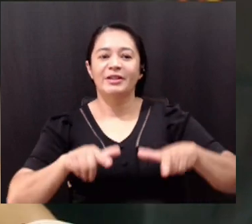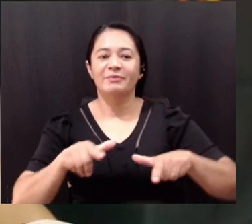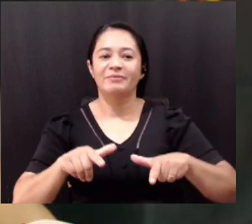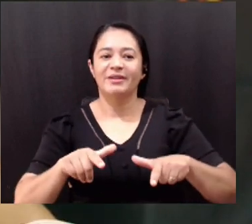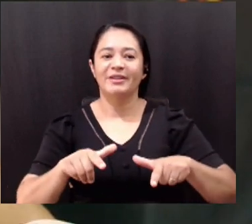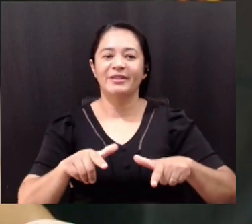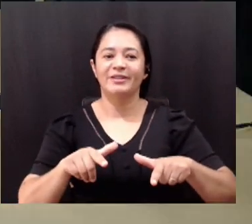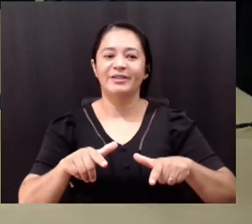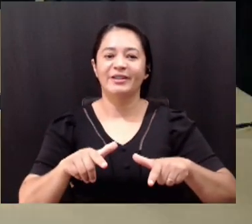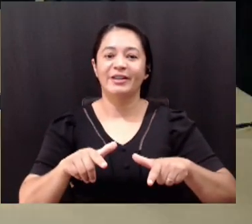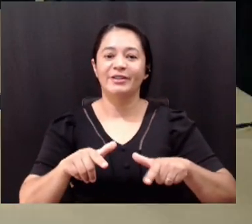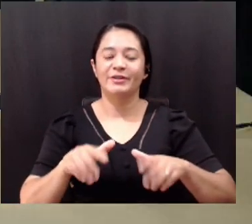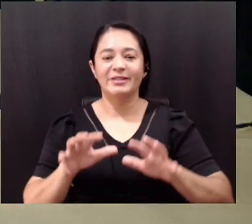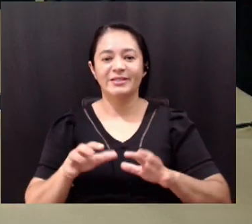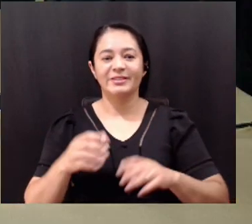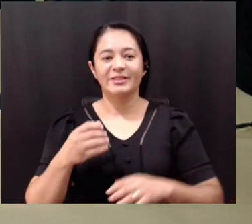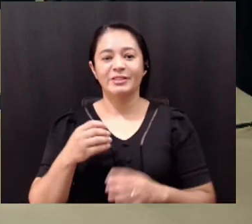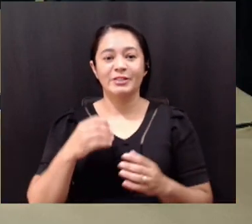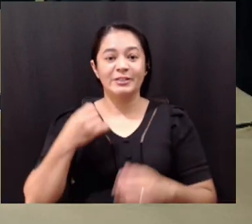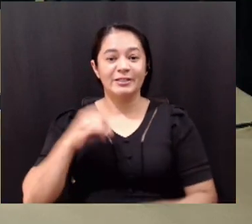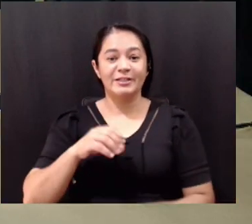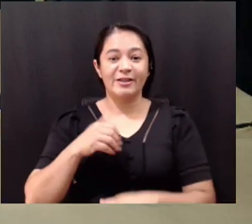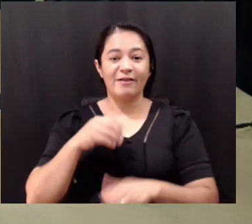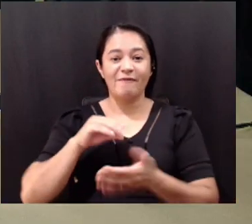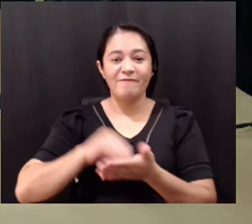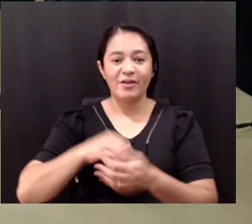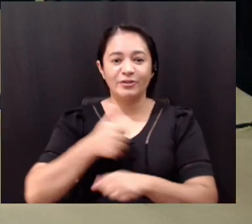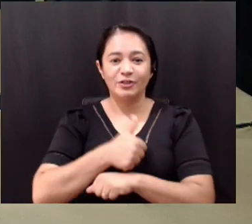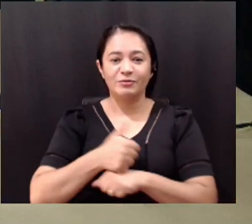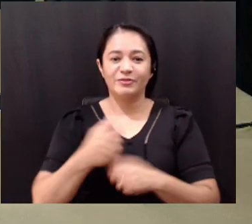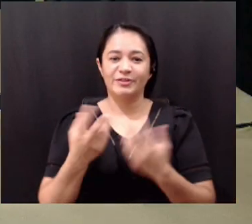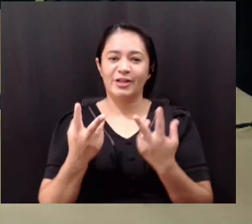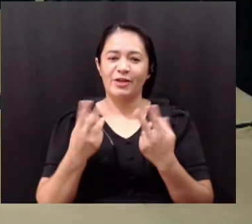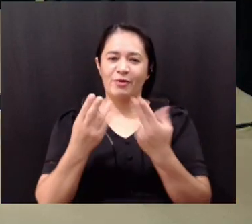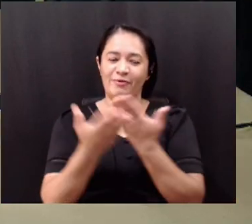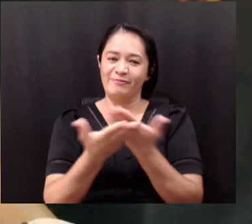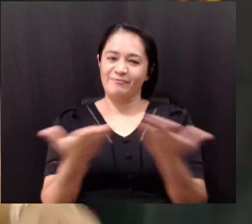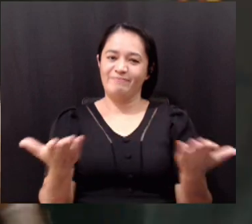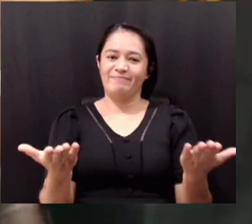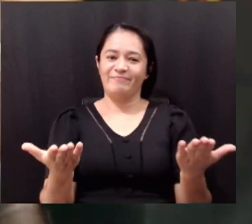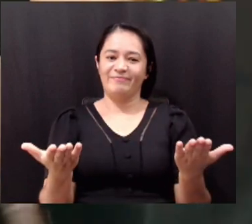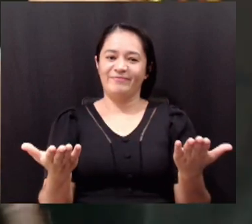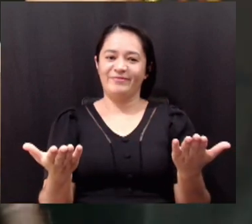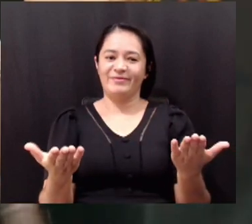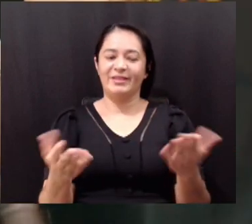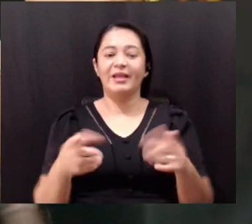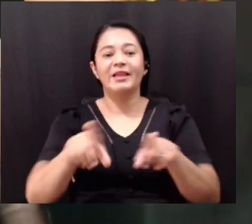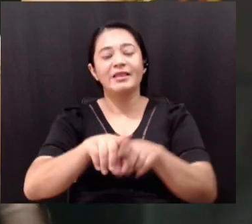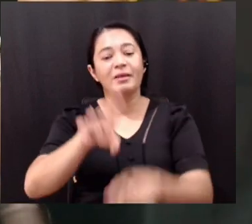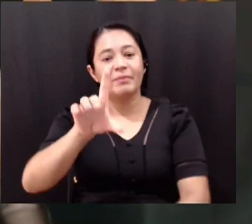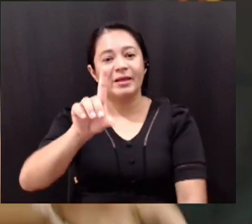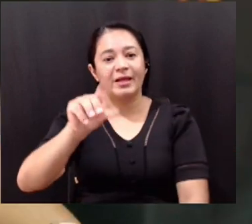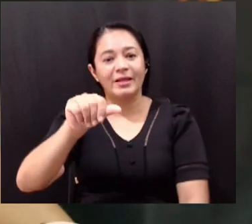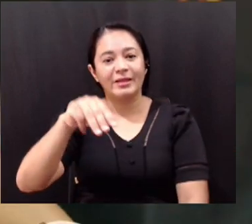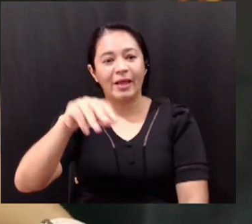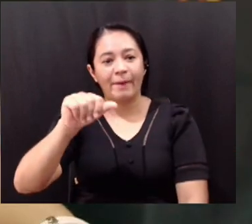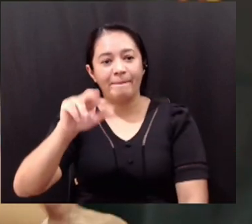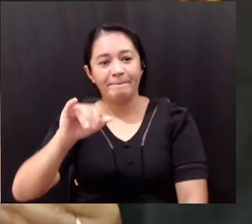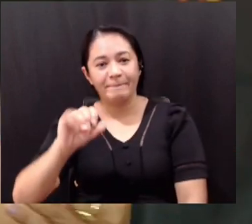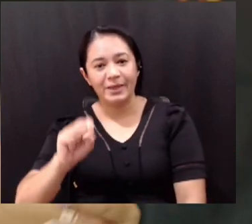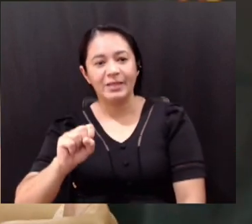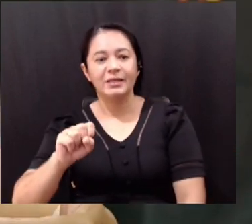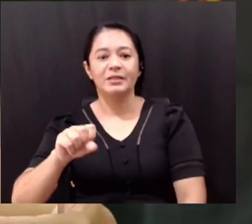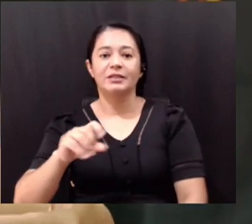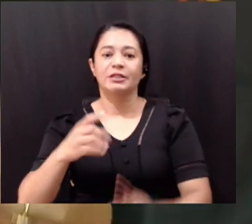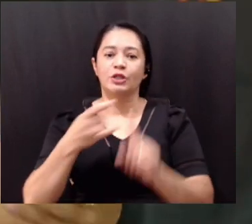tivesse a presença de profissionais tão especiais como vocês e como a Damares, né? A Damares que estava pelo Zoom com a gente, mas infelizmente a